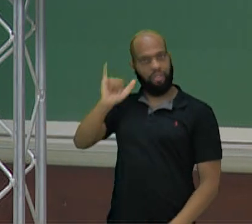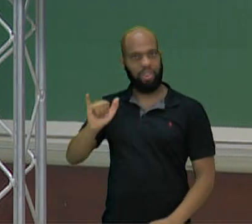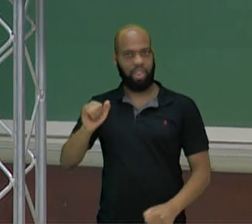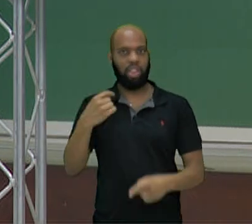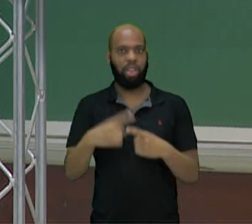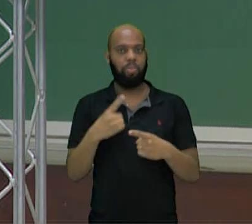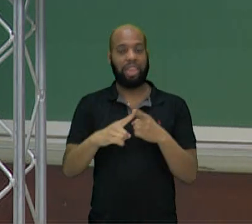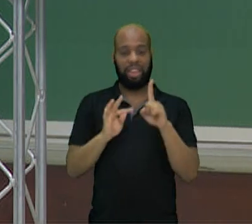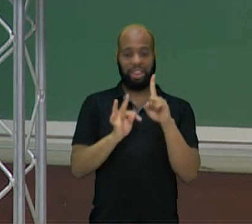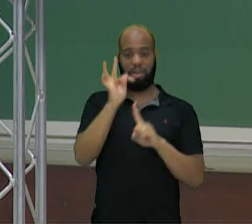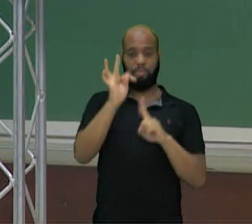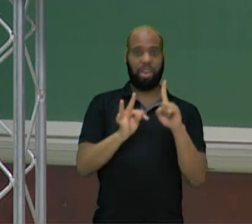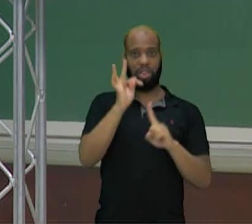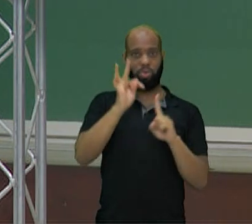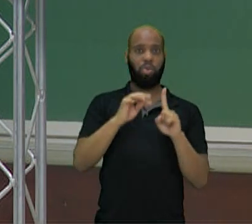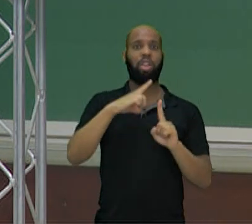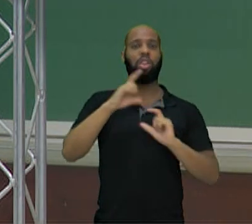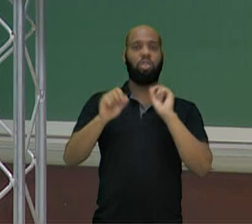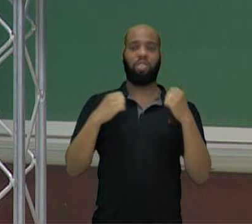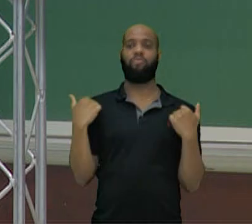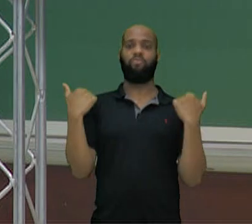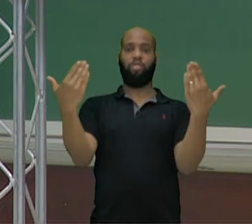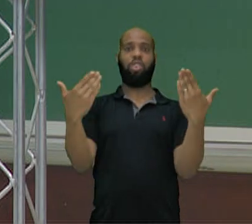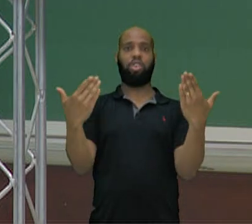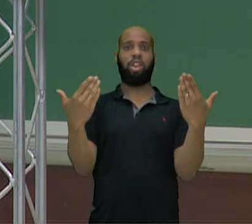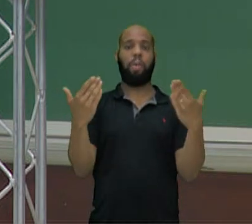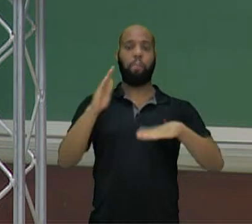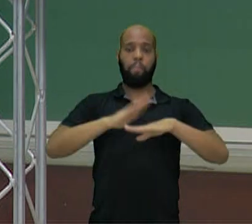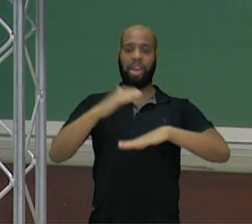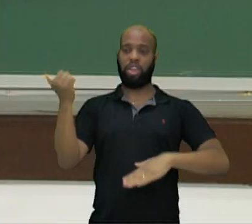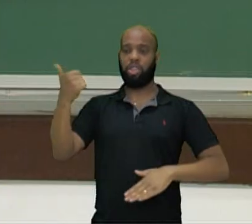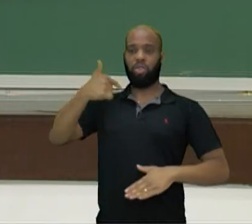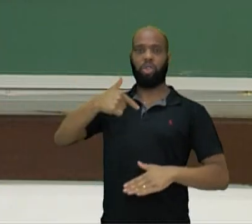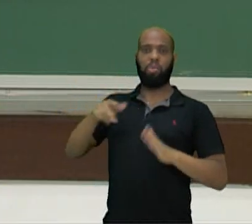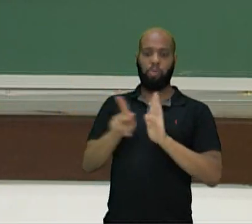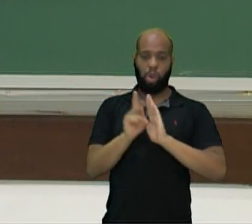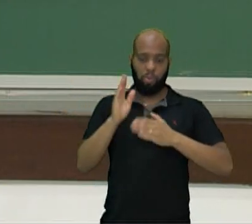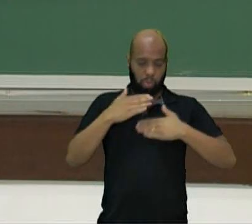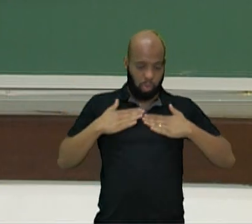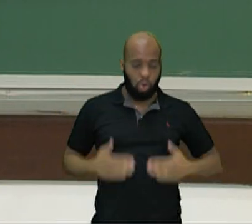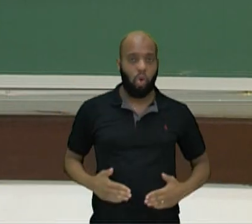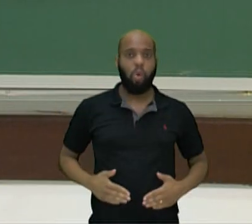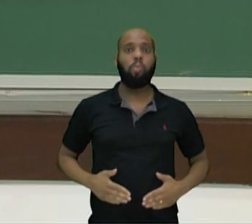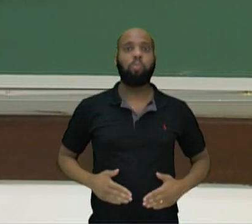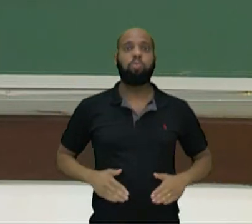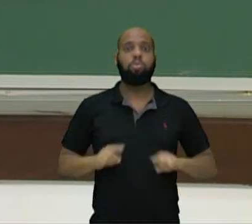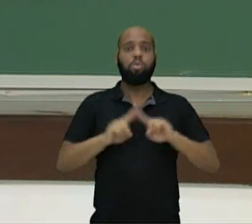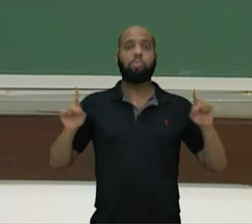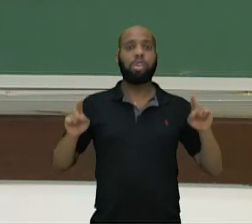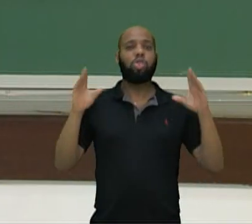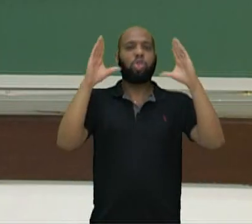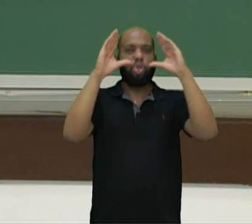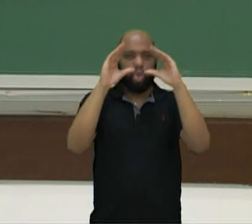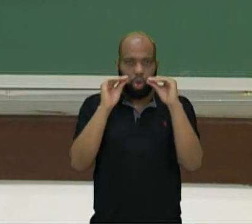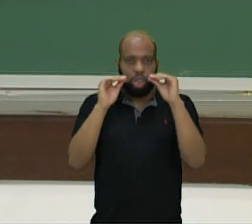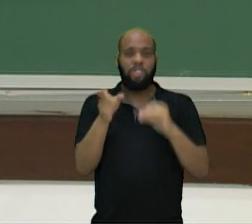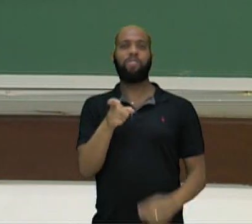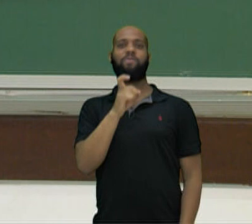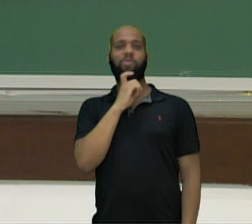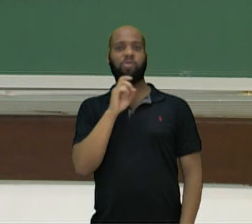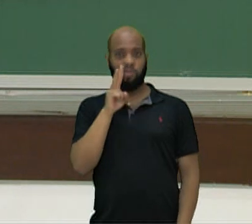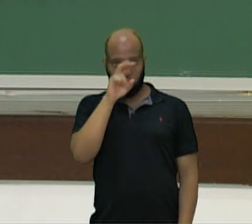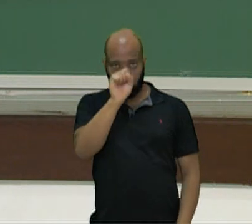temperatura externa fica maior do que a temperatura interna. Mas durante a noite, como ele esfria